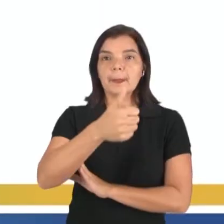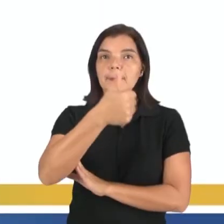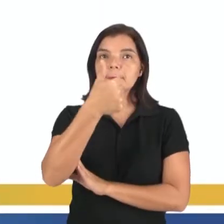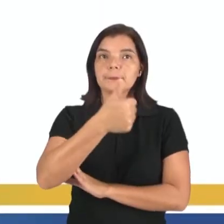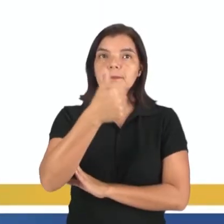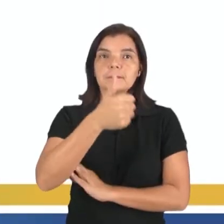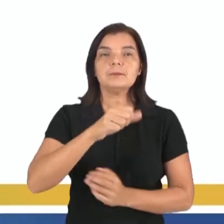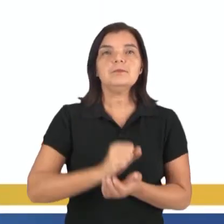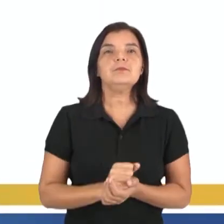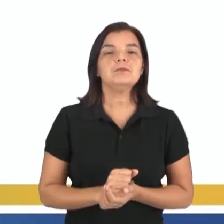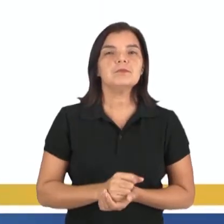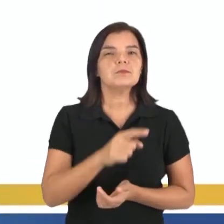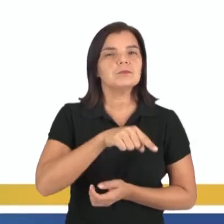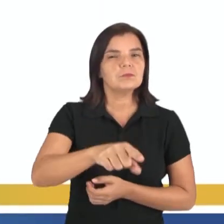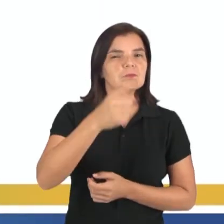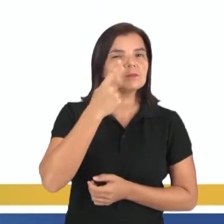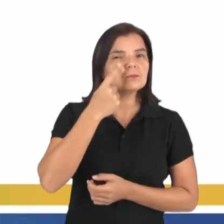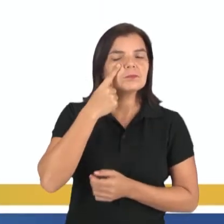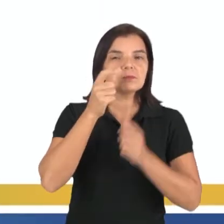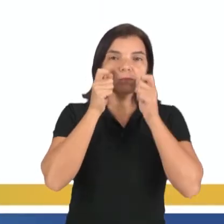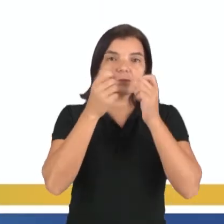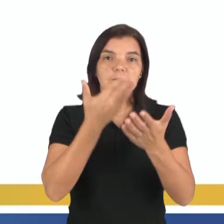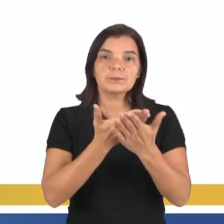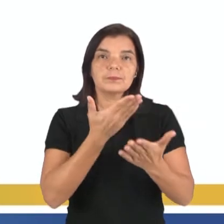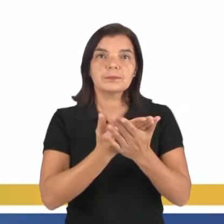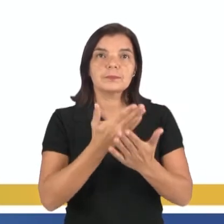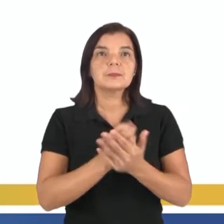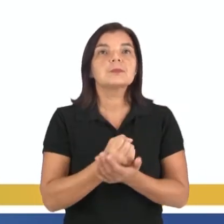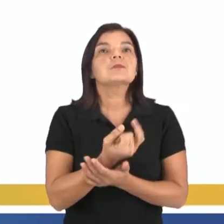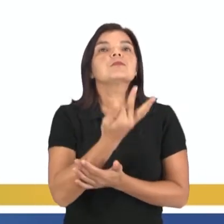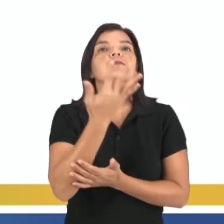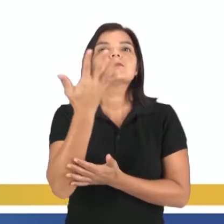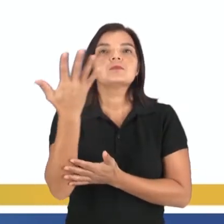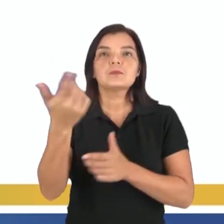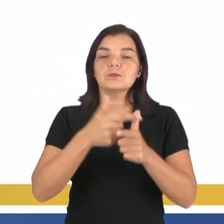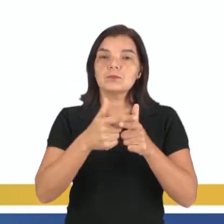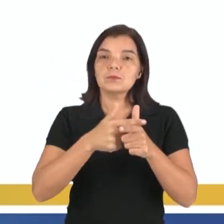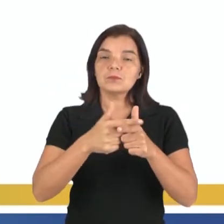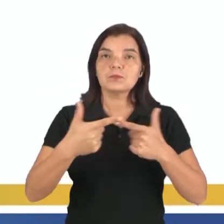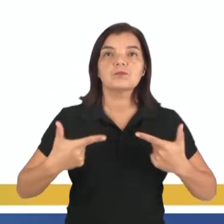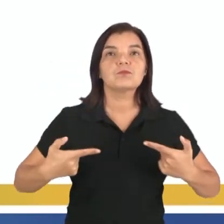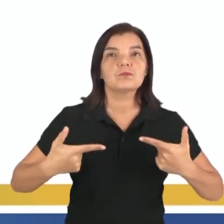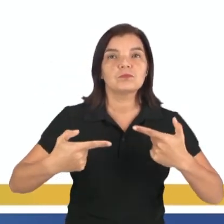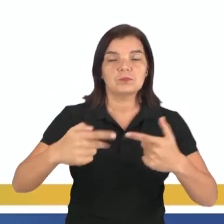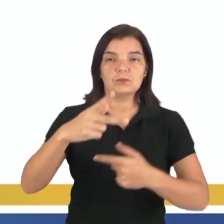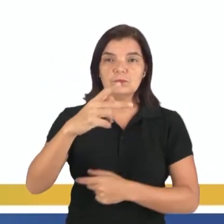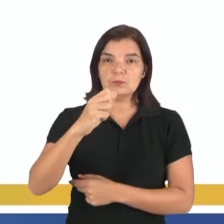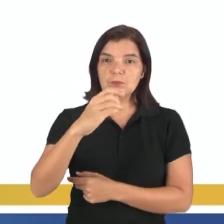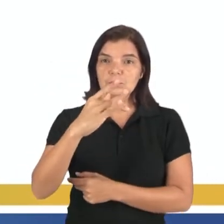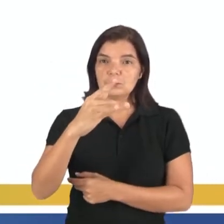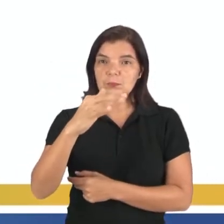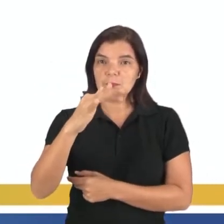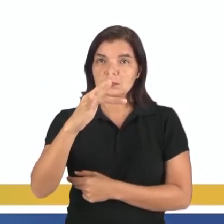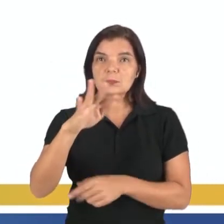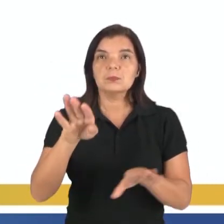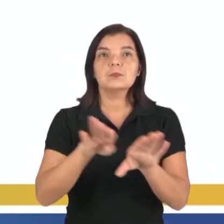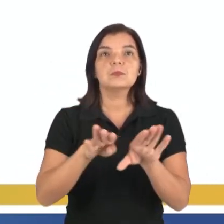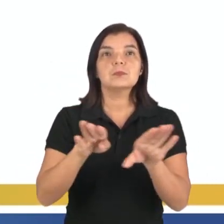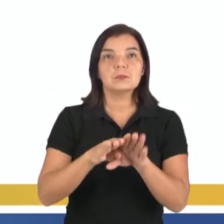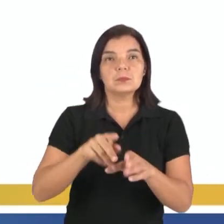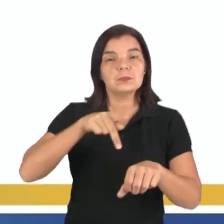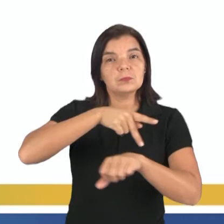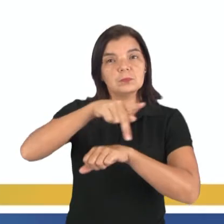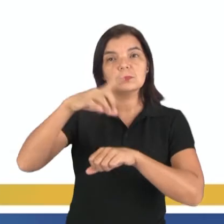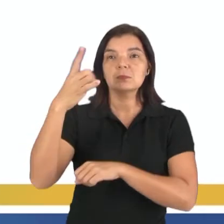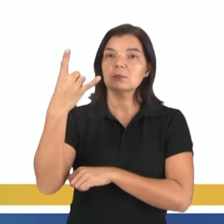Na questão 1, para você que prestou bastante atenção na aula, quais foram as consequências da Guerra do Pacífico para